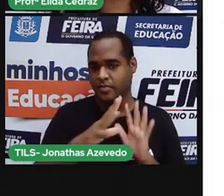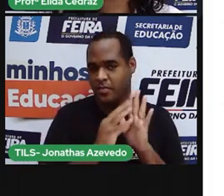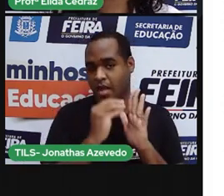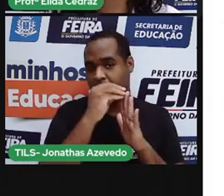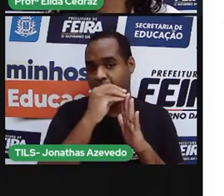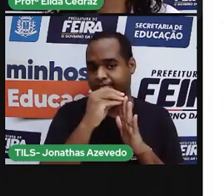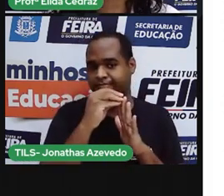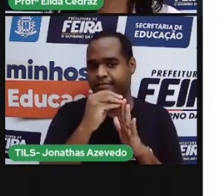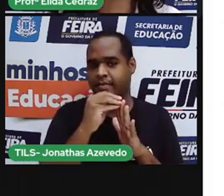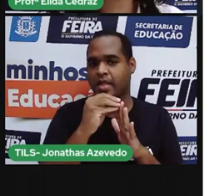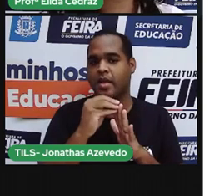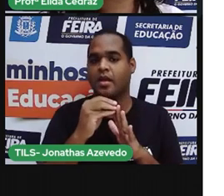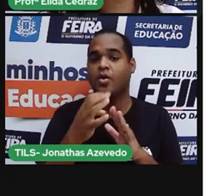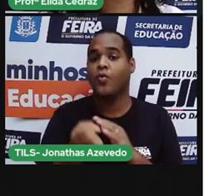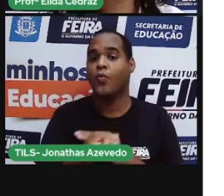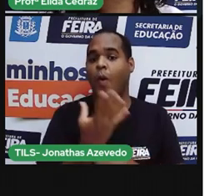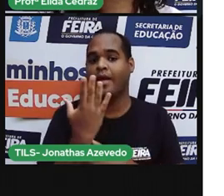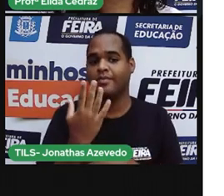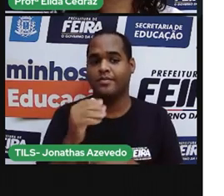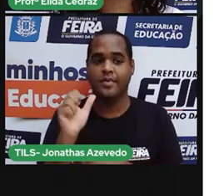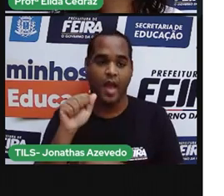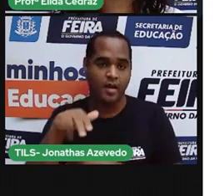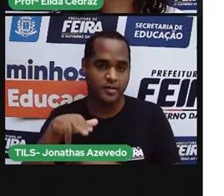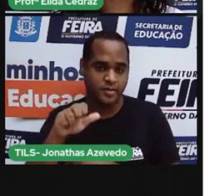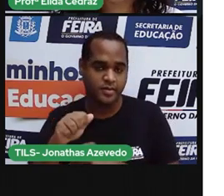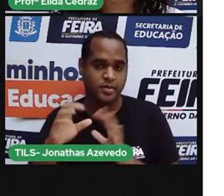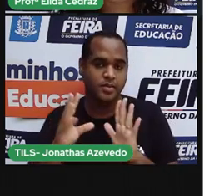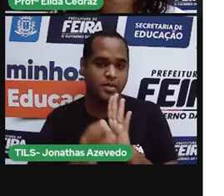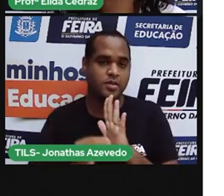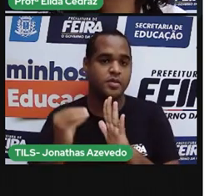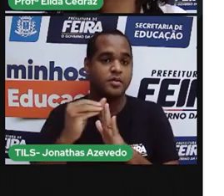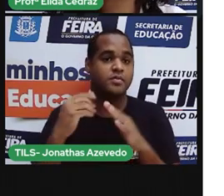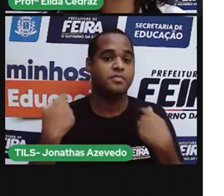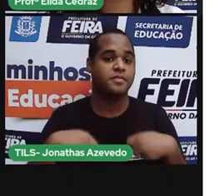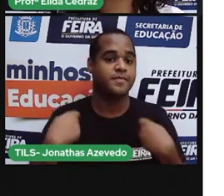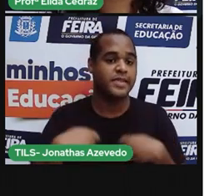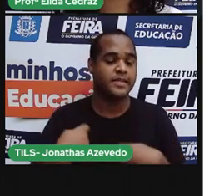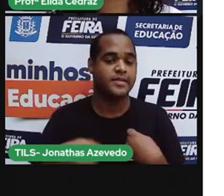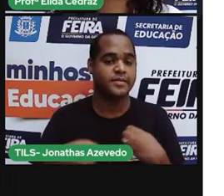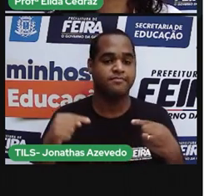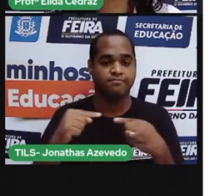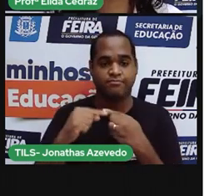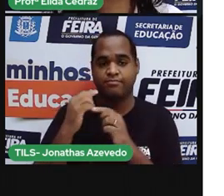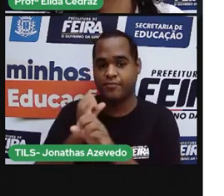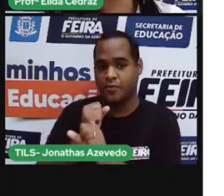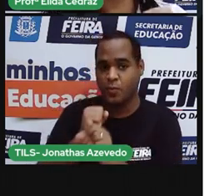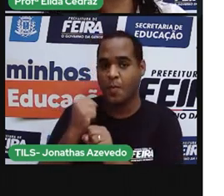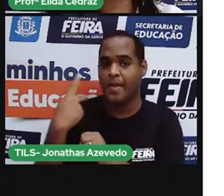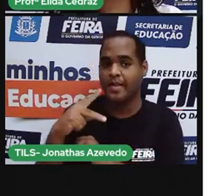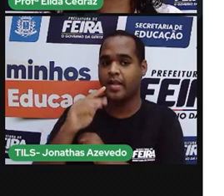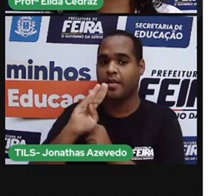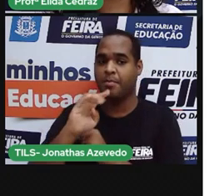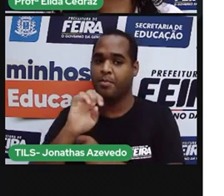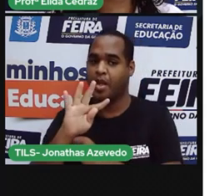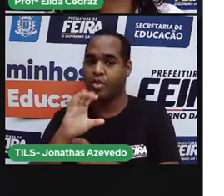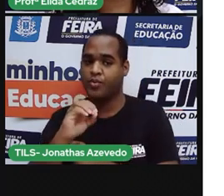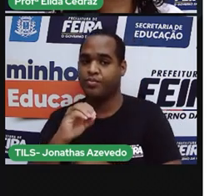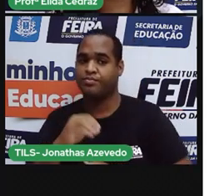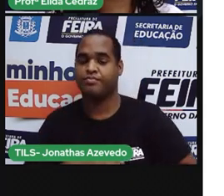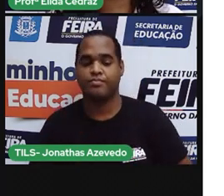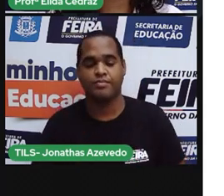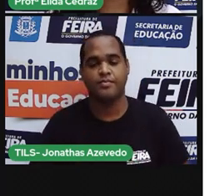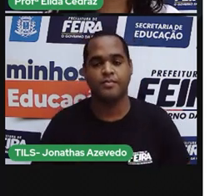Quantas bolinhas de gude Ana precisa acrescentar para ter a mesma quantidade que Beto